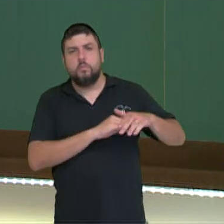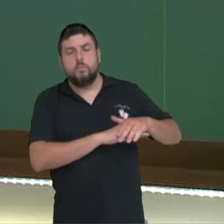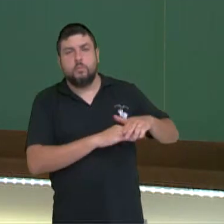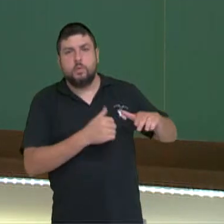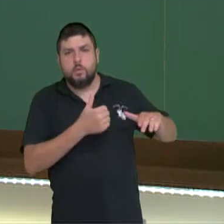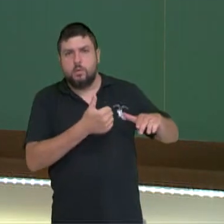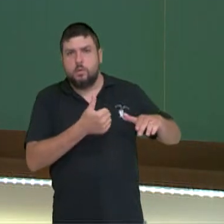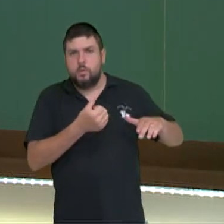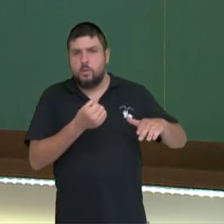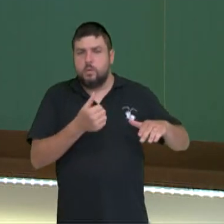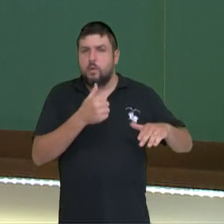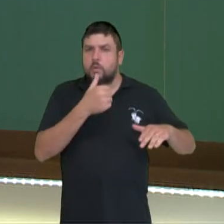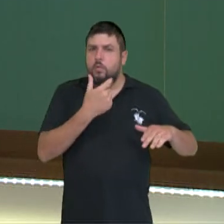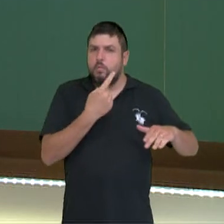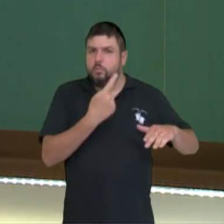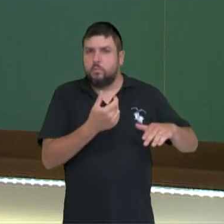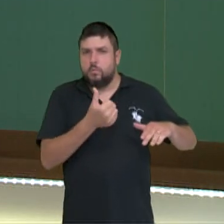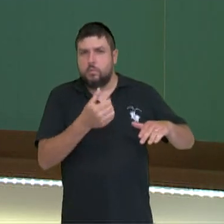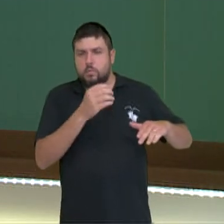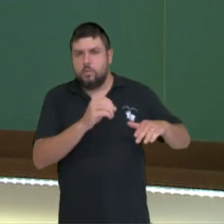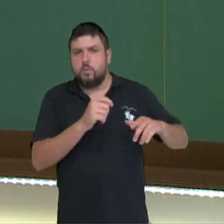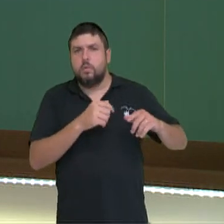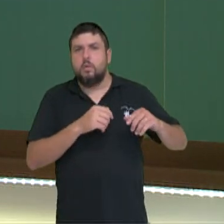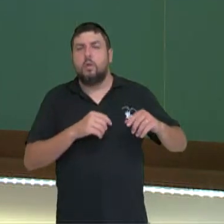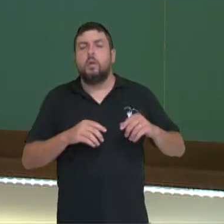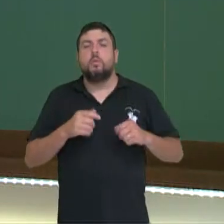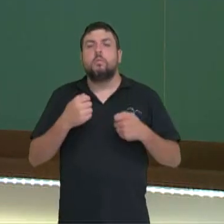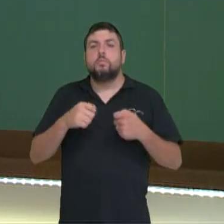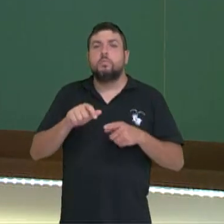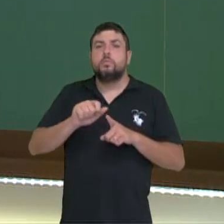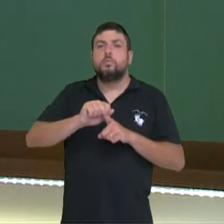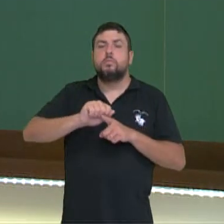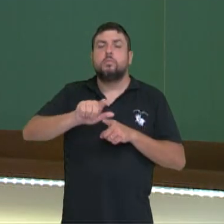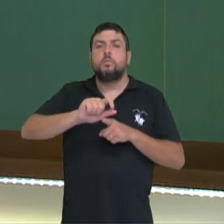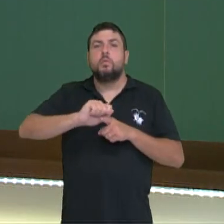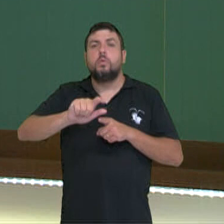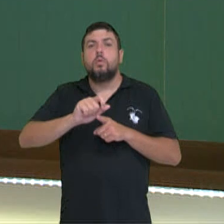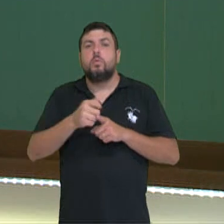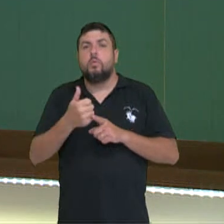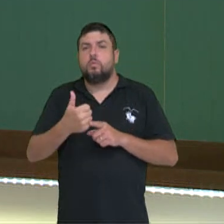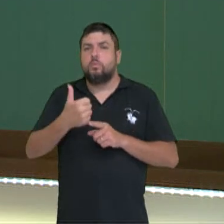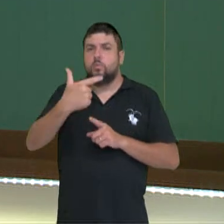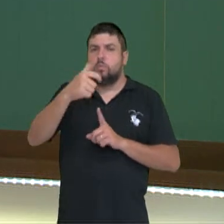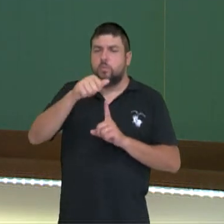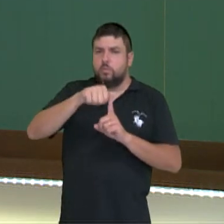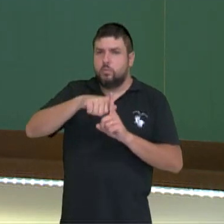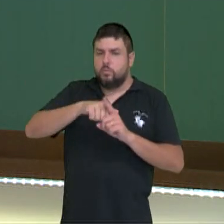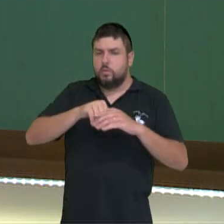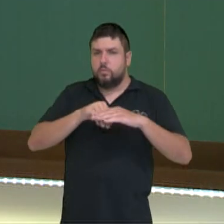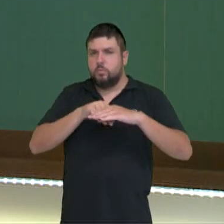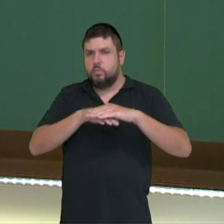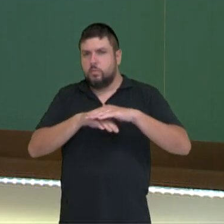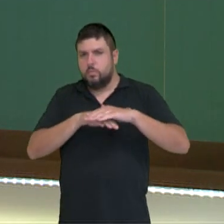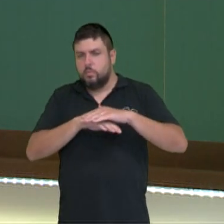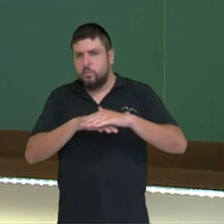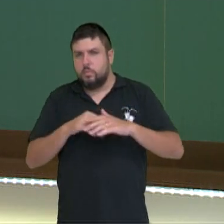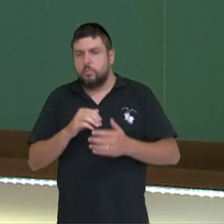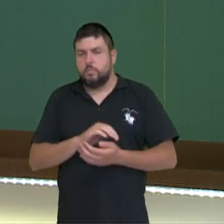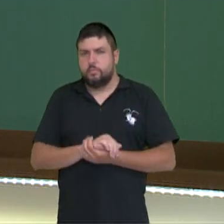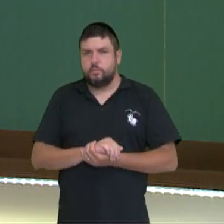precisa juntar dinheiro durante 12 meses para conseguir os 940 reais, certo? Então, vamos fazer aqui os